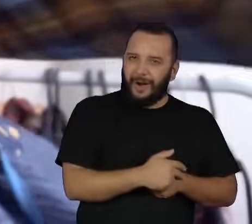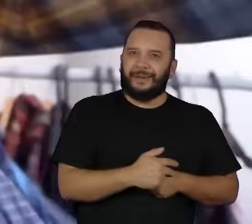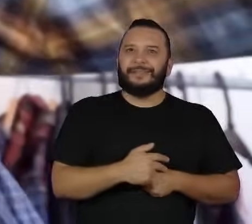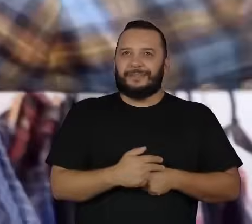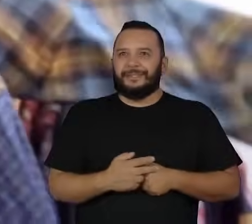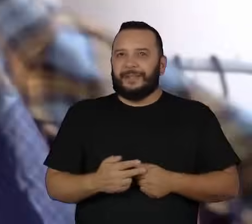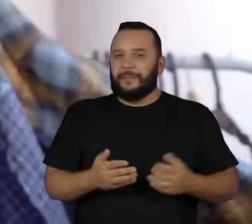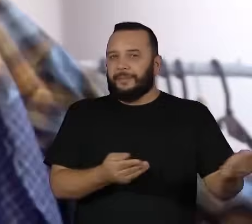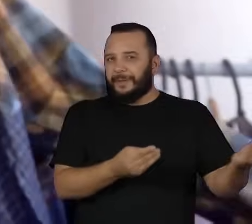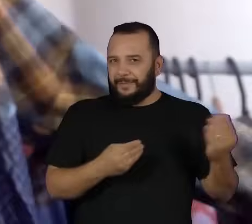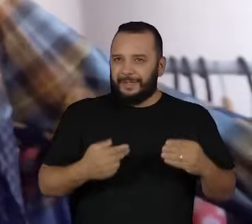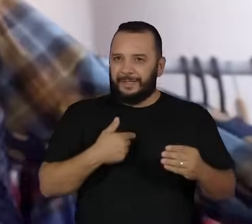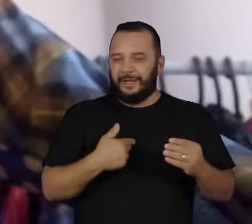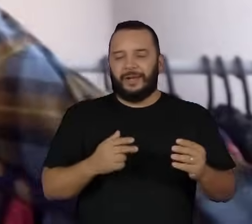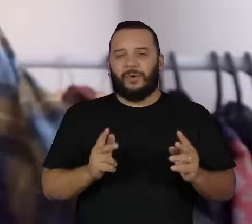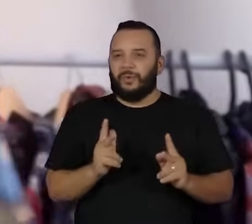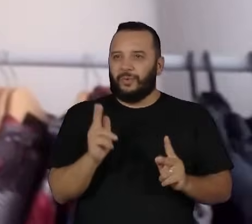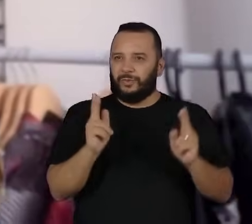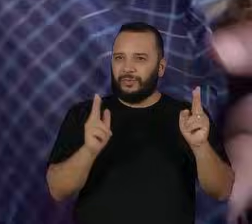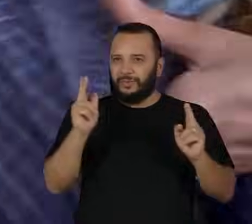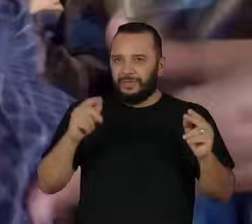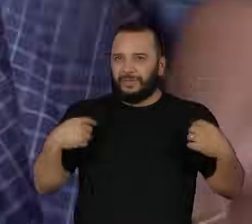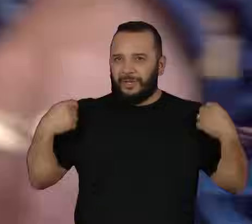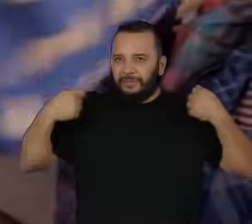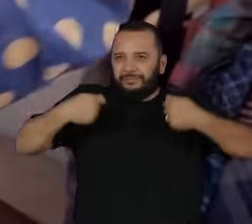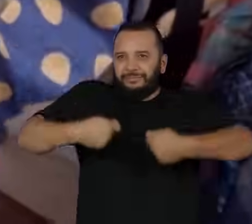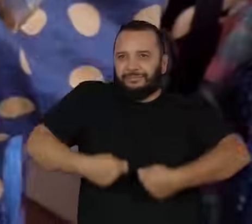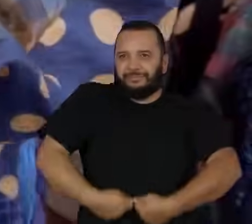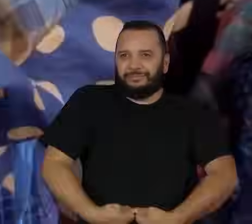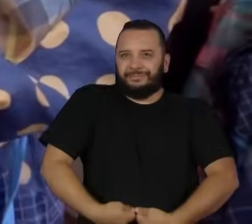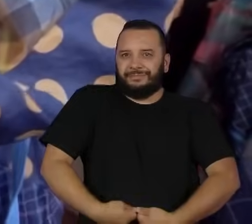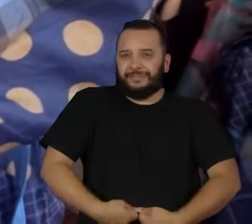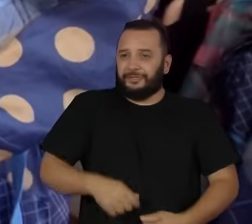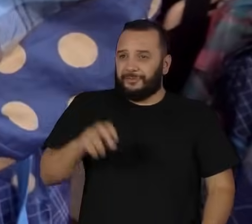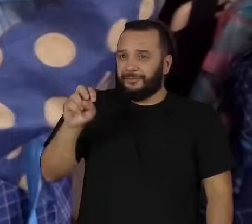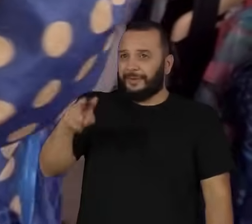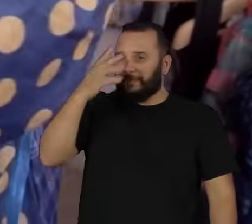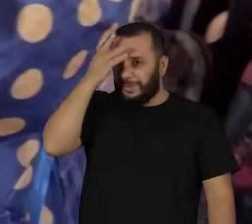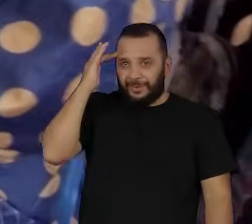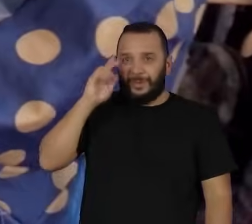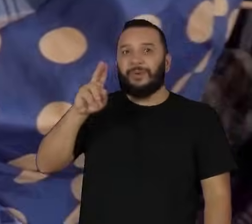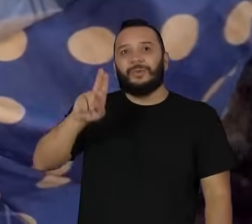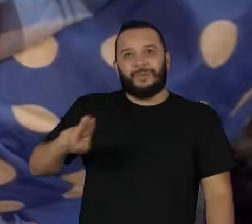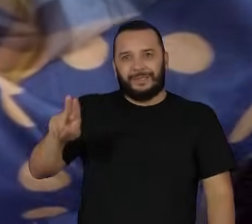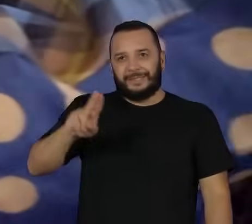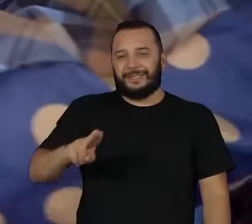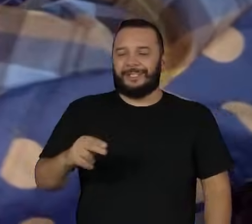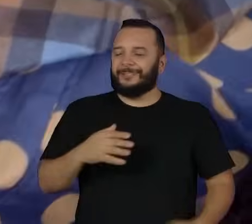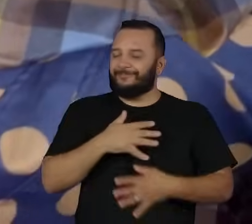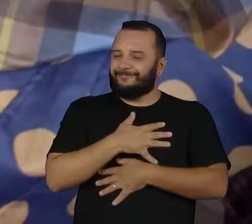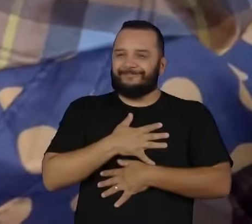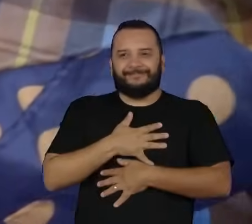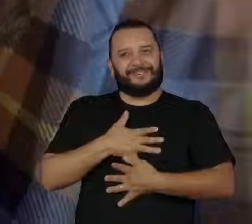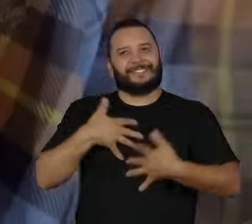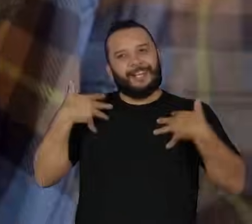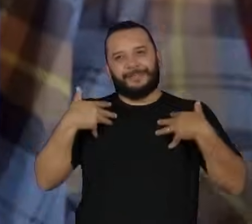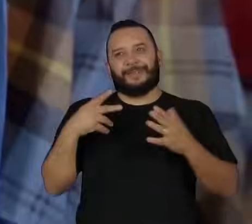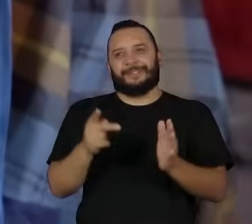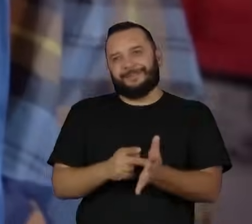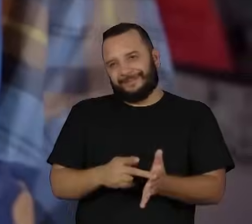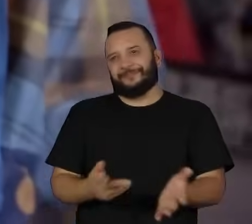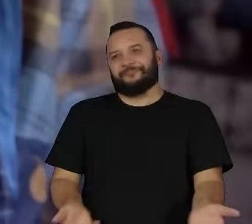para mim que costurando vou formar os kimonos. E quando a gente vê uma pessoa usando uma peça dessas, é uma satisfação muito grande, é